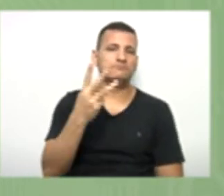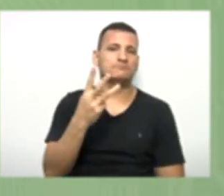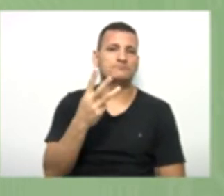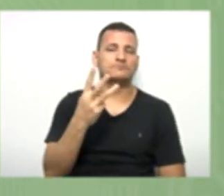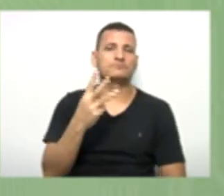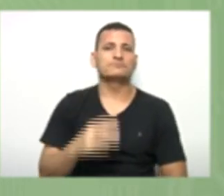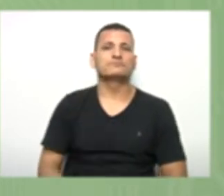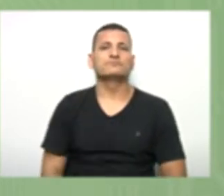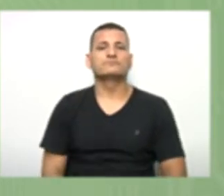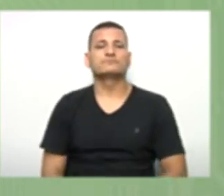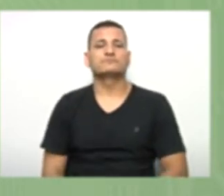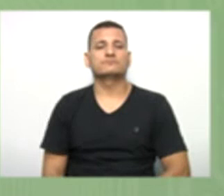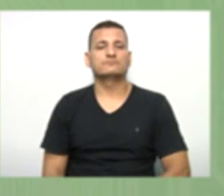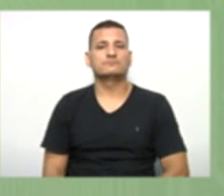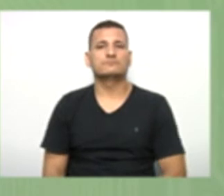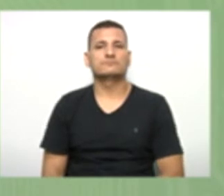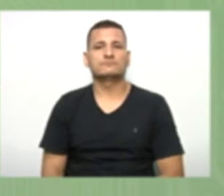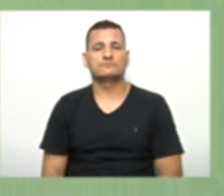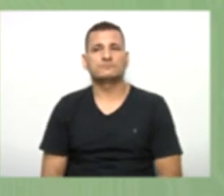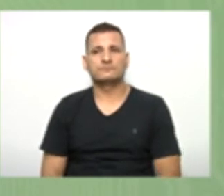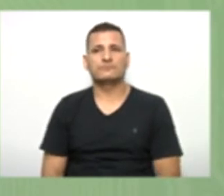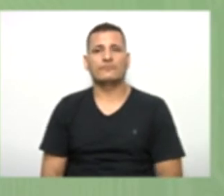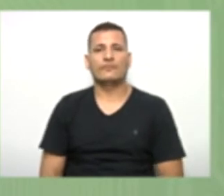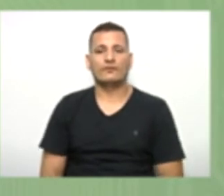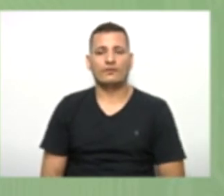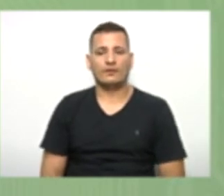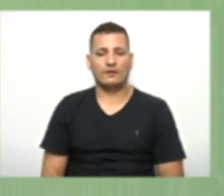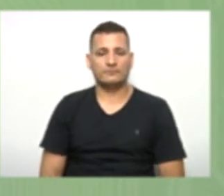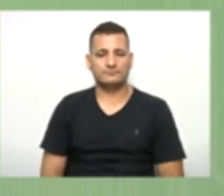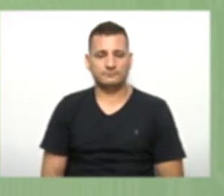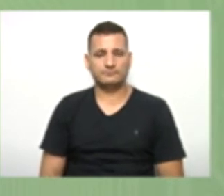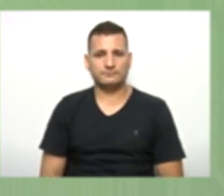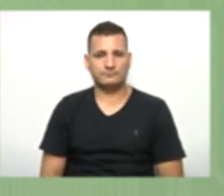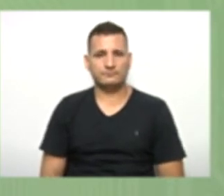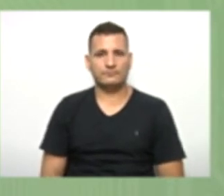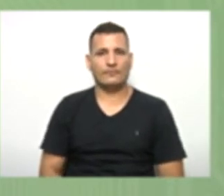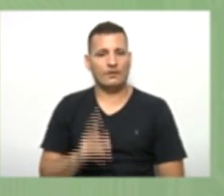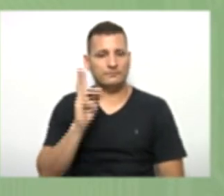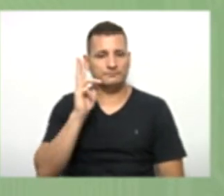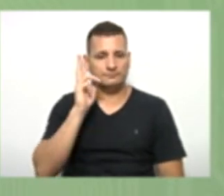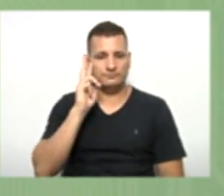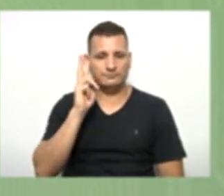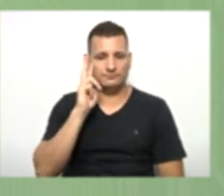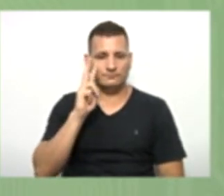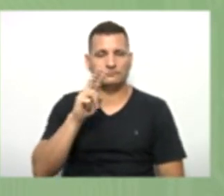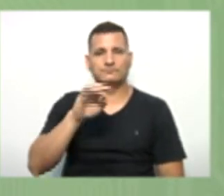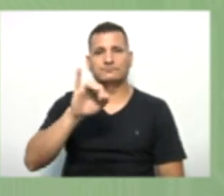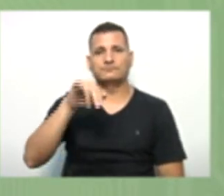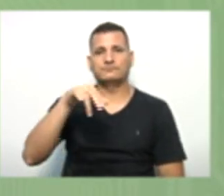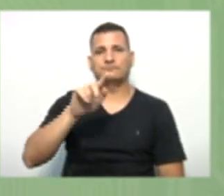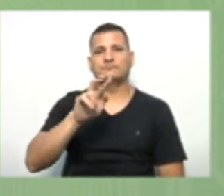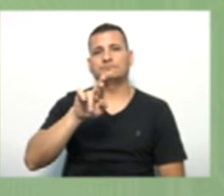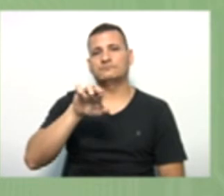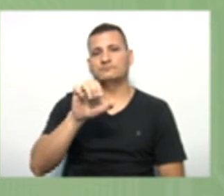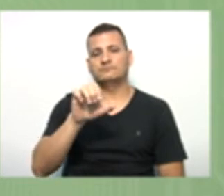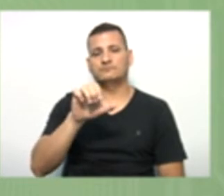seja, é ingressos e receitas. Ok, lembrando que ingressos, né, é um